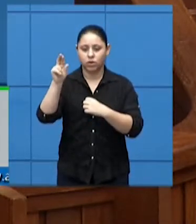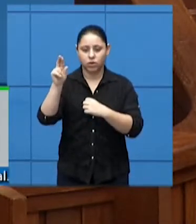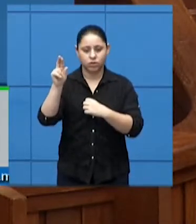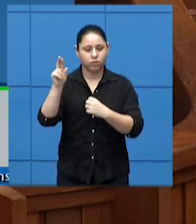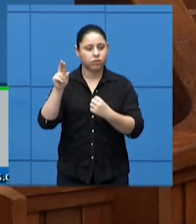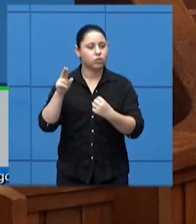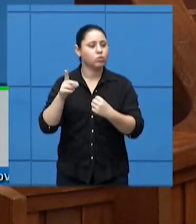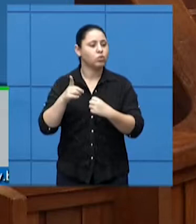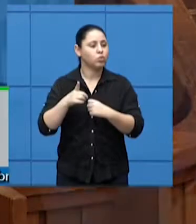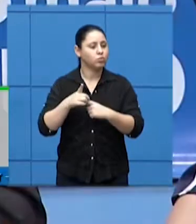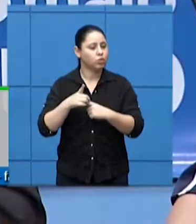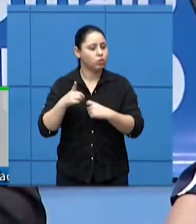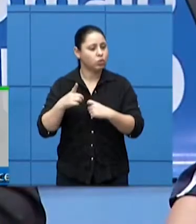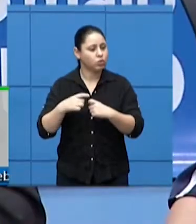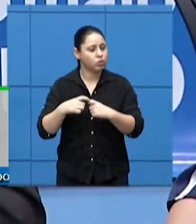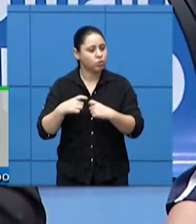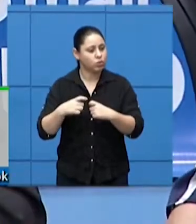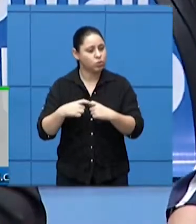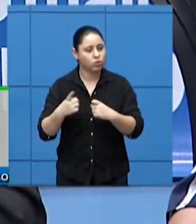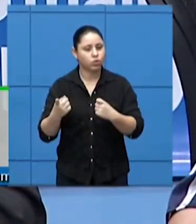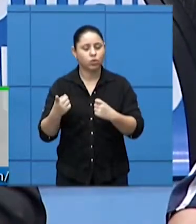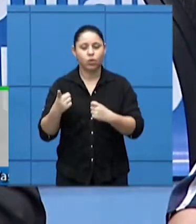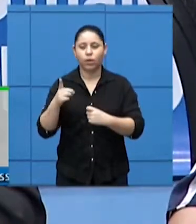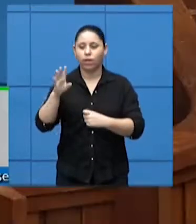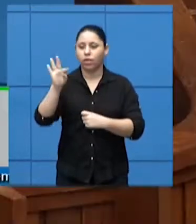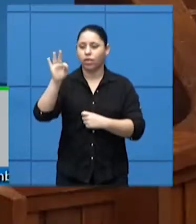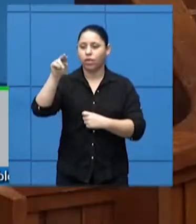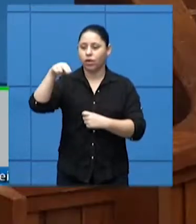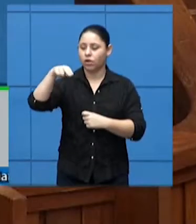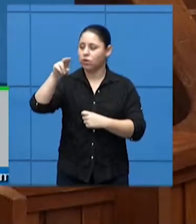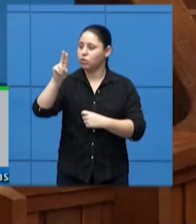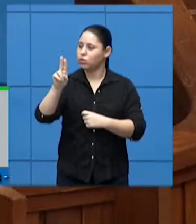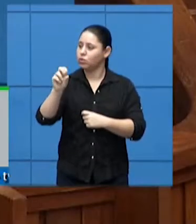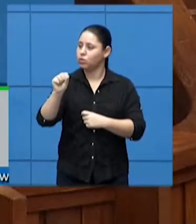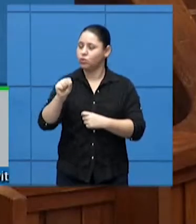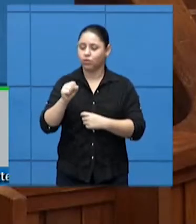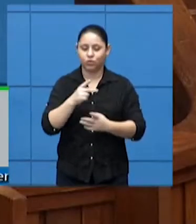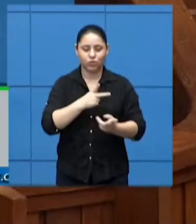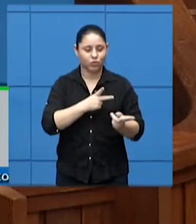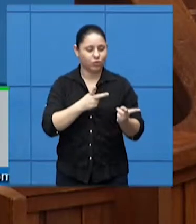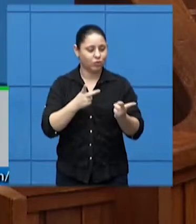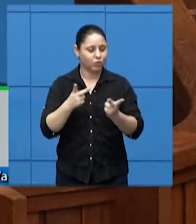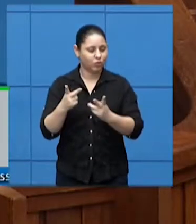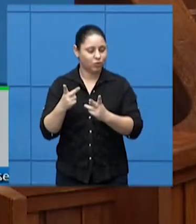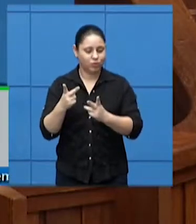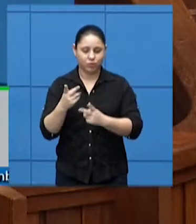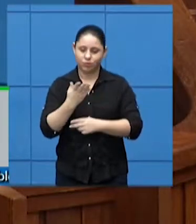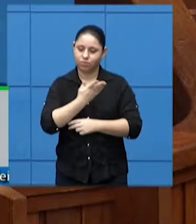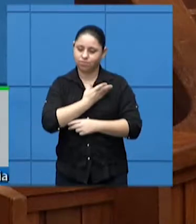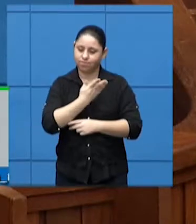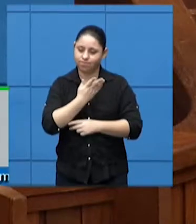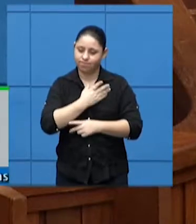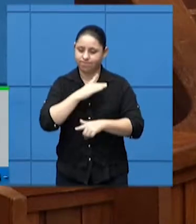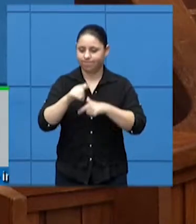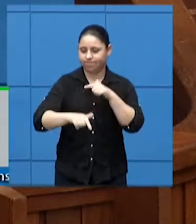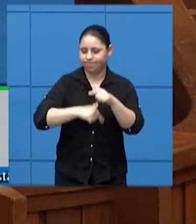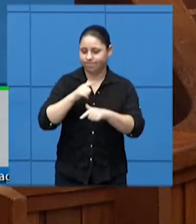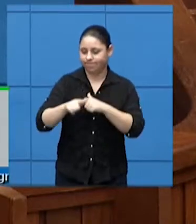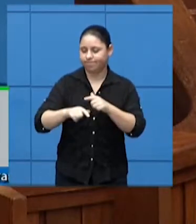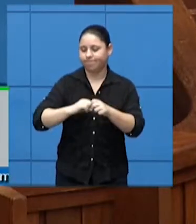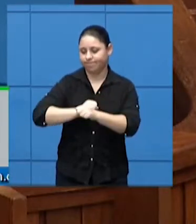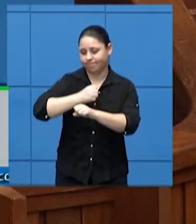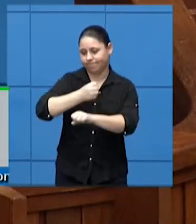doutora Eni, doutora Gisele Thanos, minha colega, companheira de trabalho e de reivindicações e